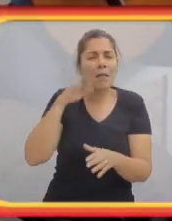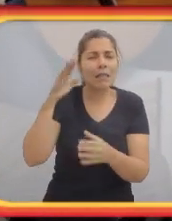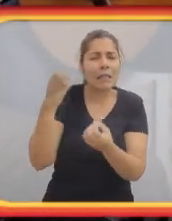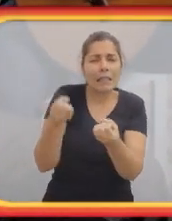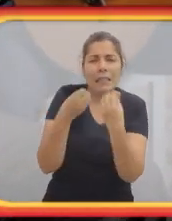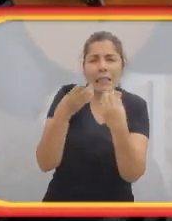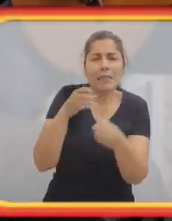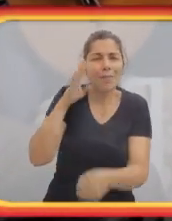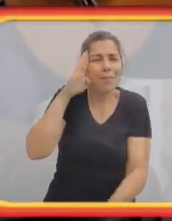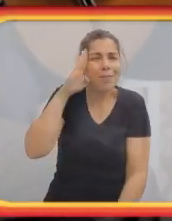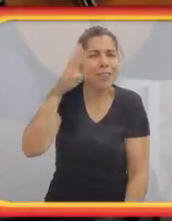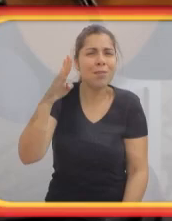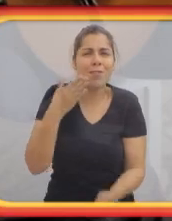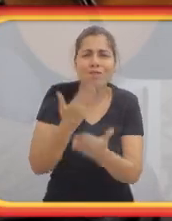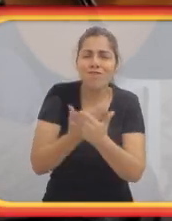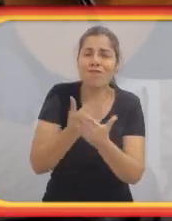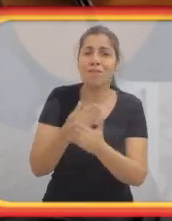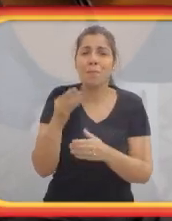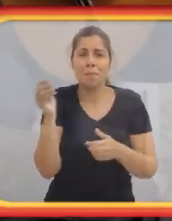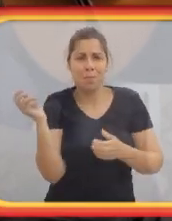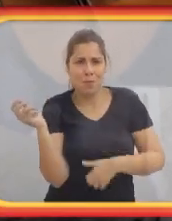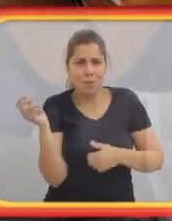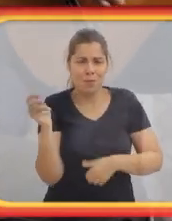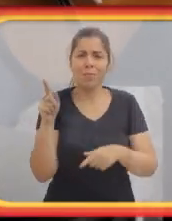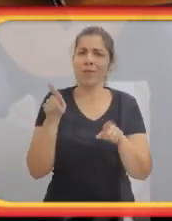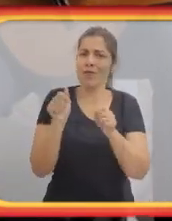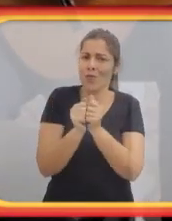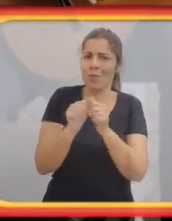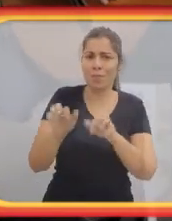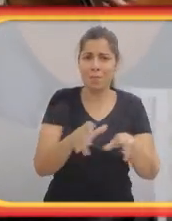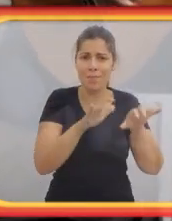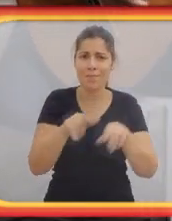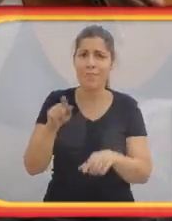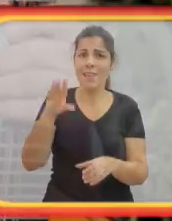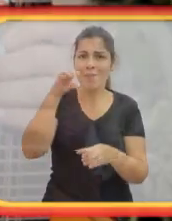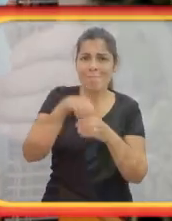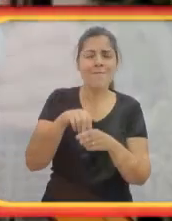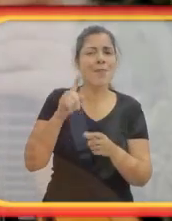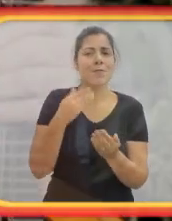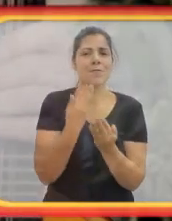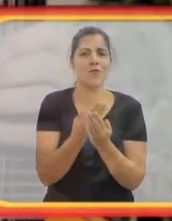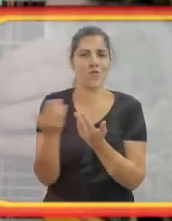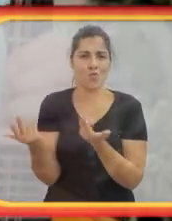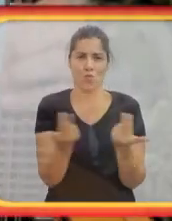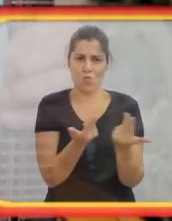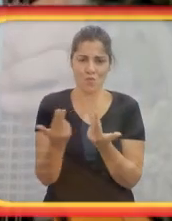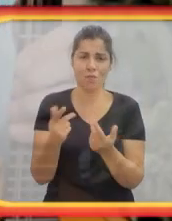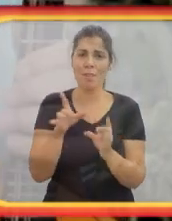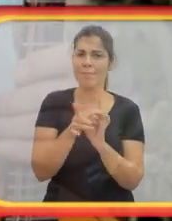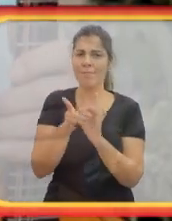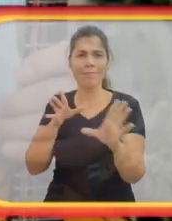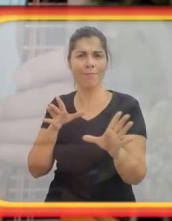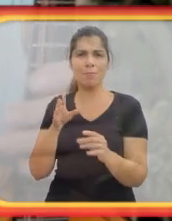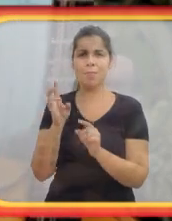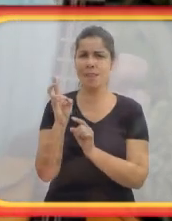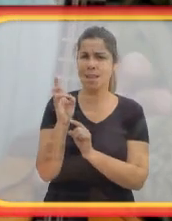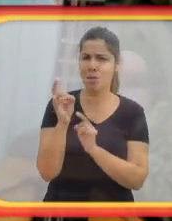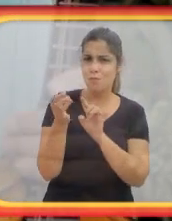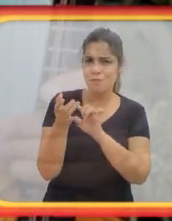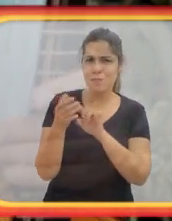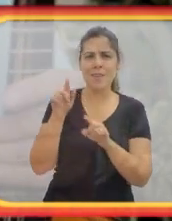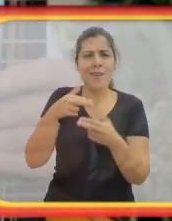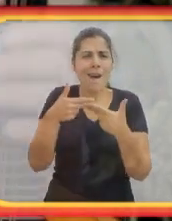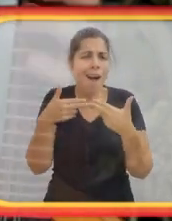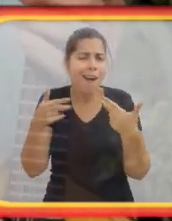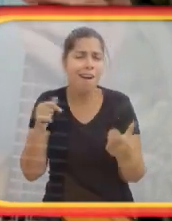tempo, larguei porque perdi o ouvido. Mas tive muito ensinamento, inclusive estudei bandolim pelo piano, que a condução é a